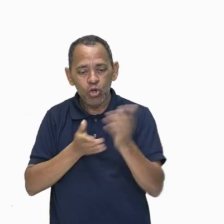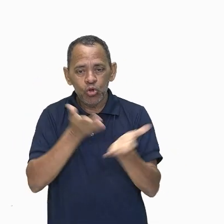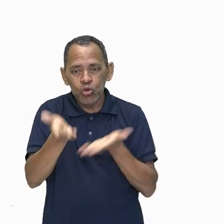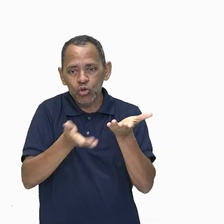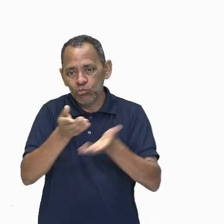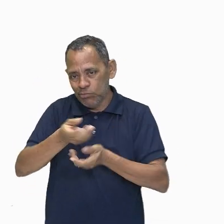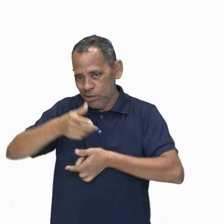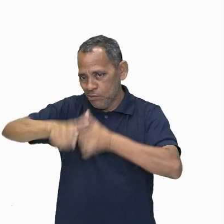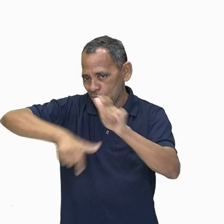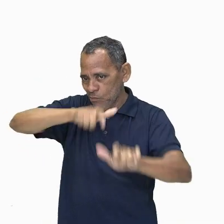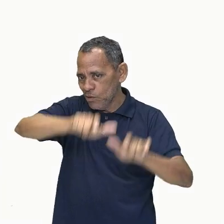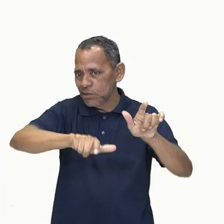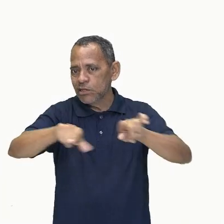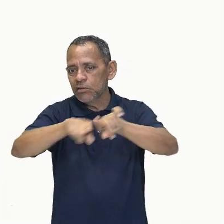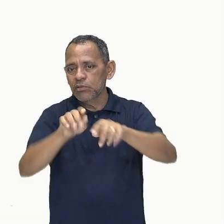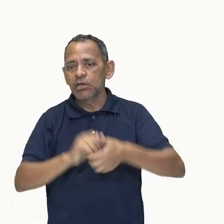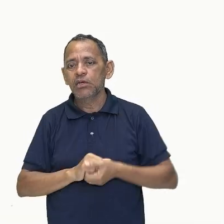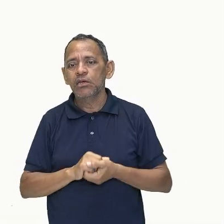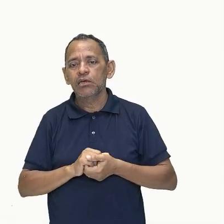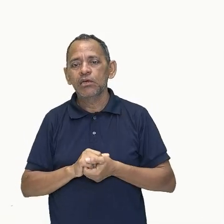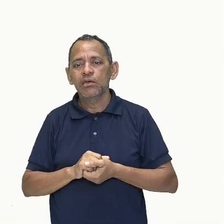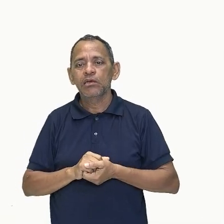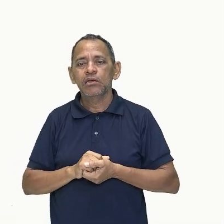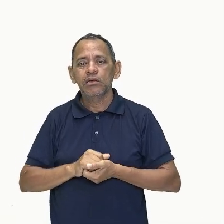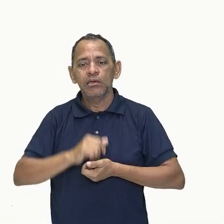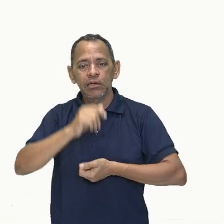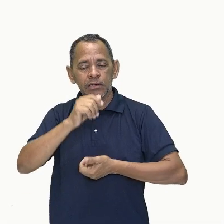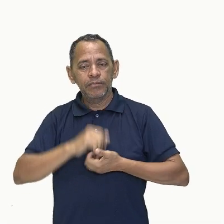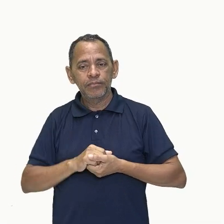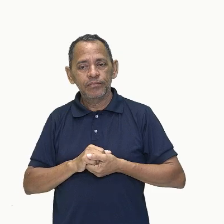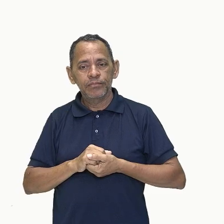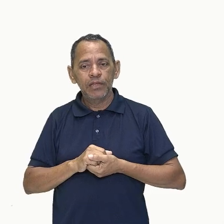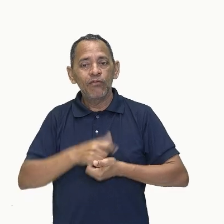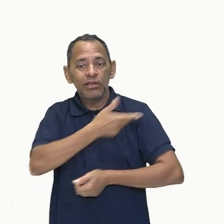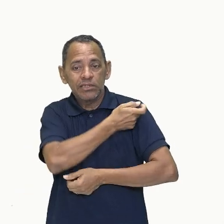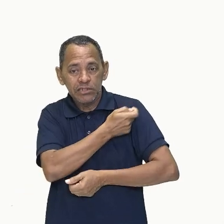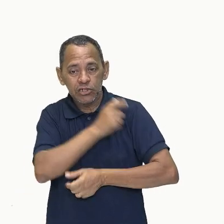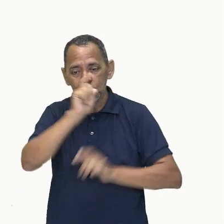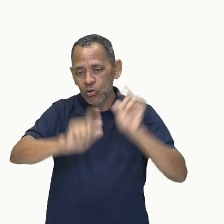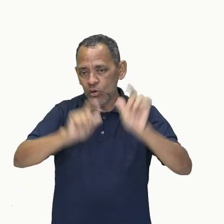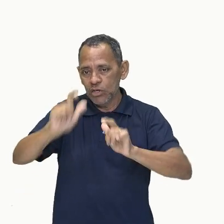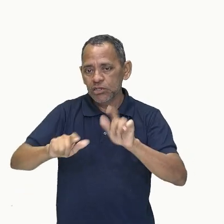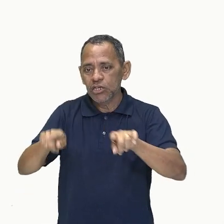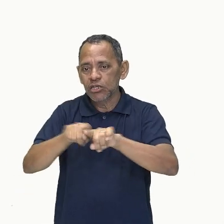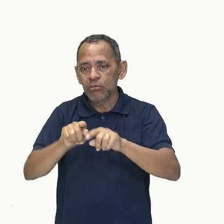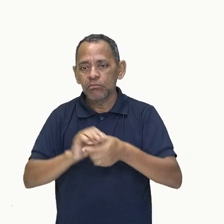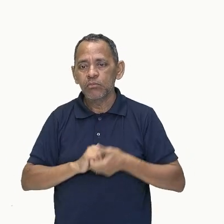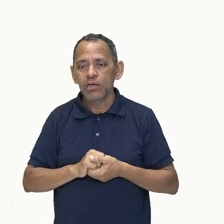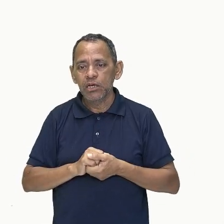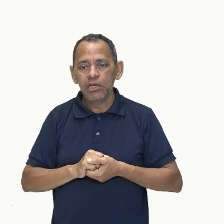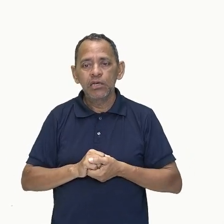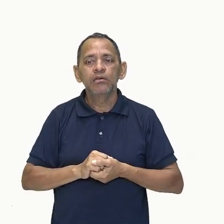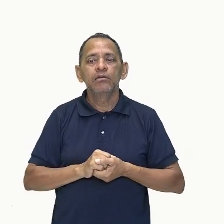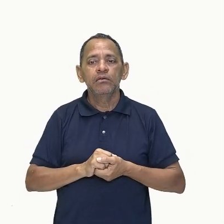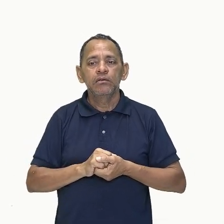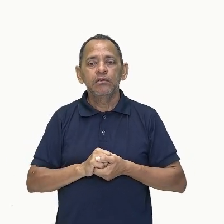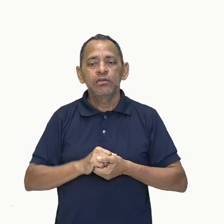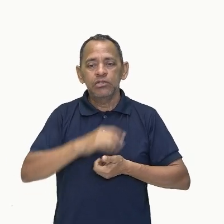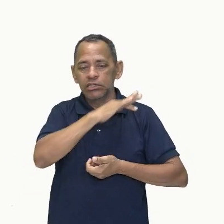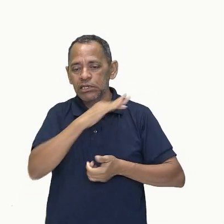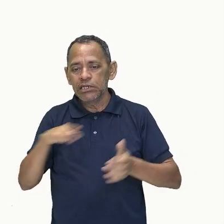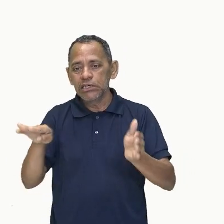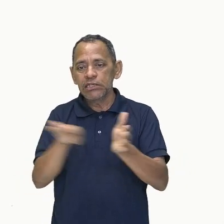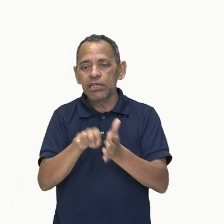população, garantindo a vacinação gratuita de toda a população, desde o nascimento até a terceira idade. Bom, quais